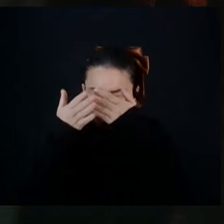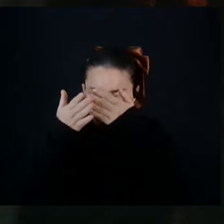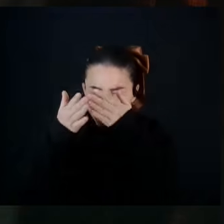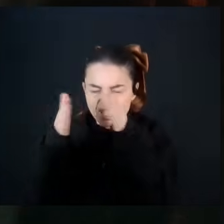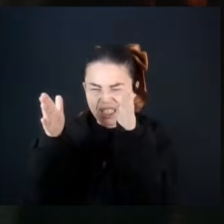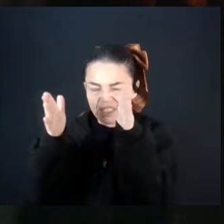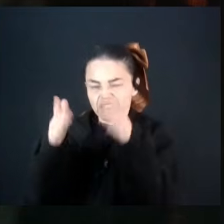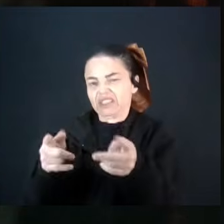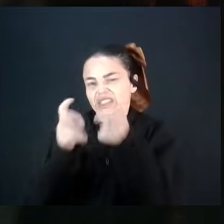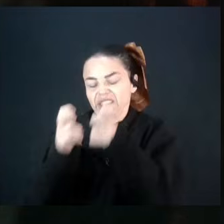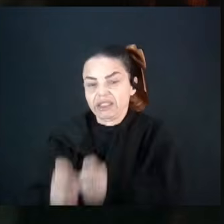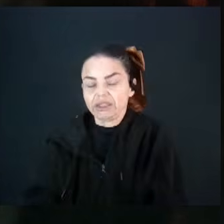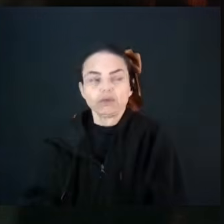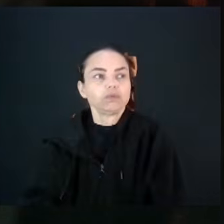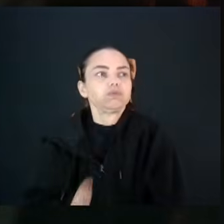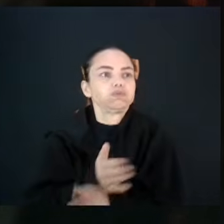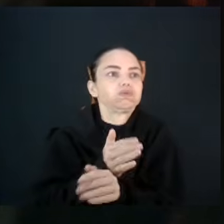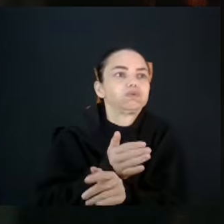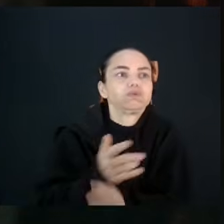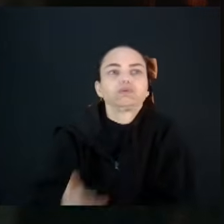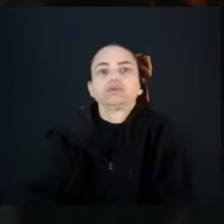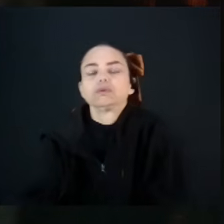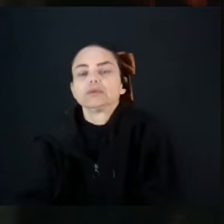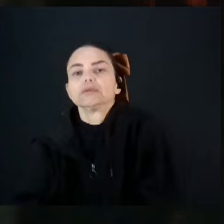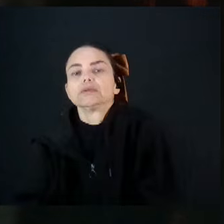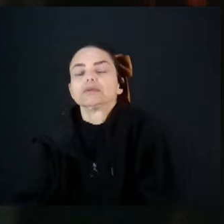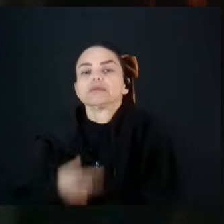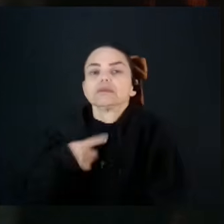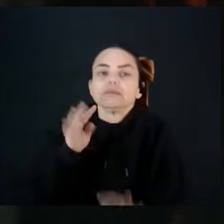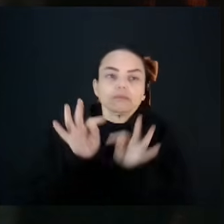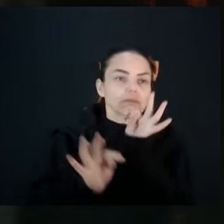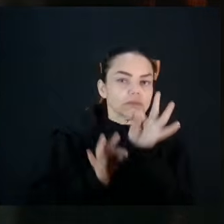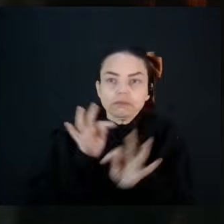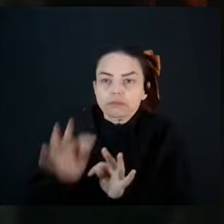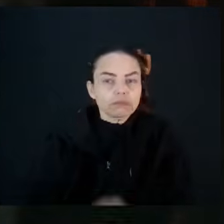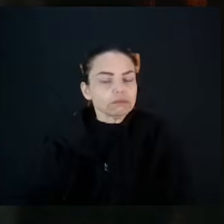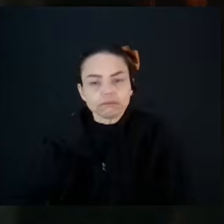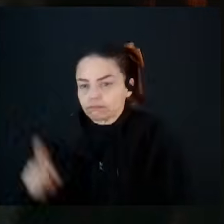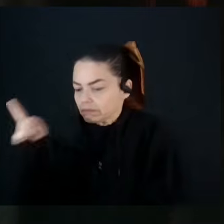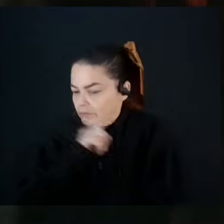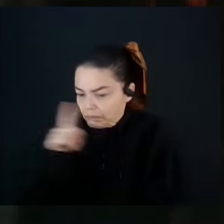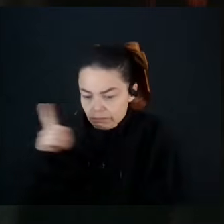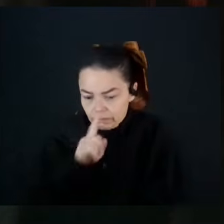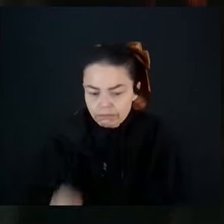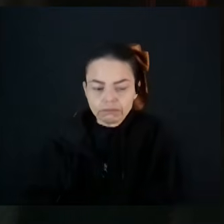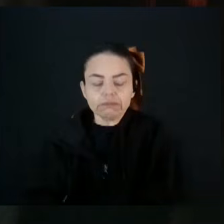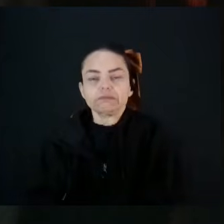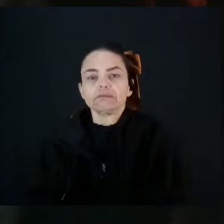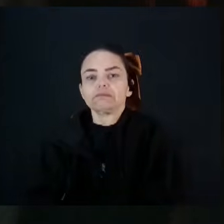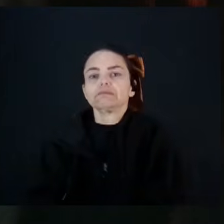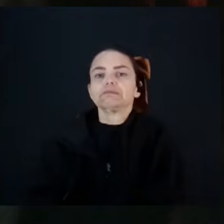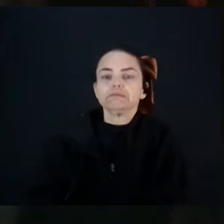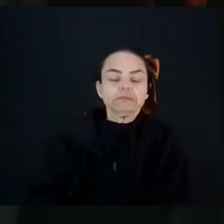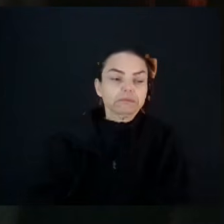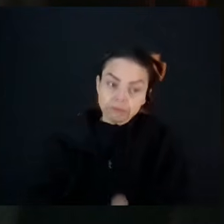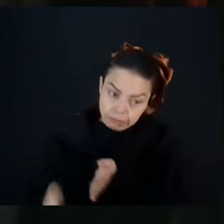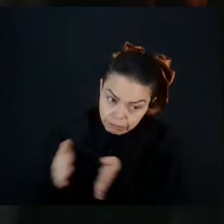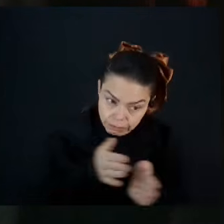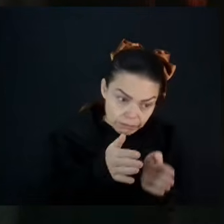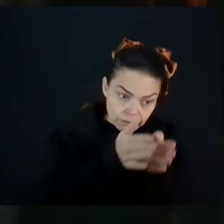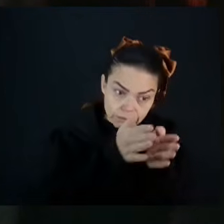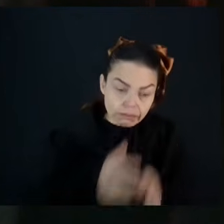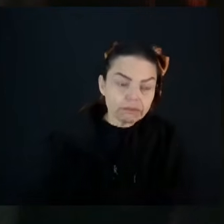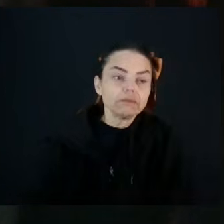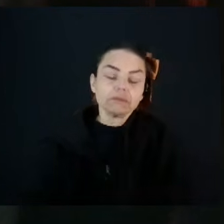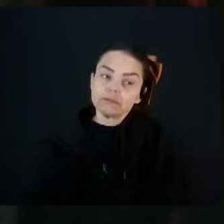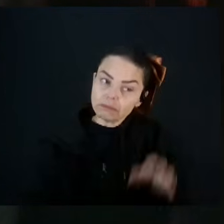mundo está perdido, daí a gente vai para terapia. Não tá. É só você, ir por aqui, porque é dessa